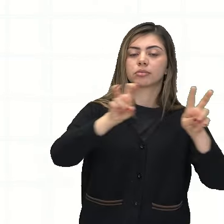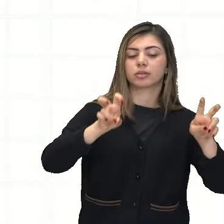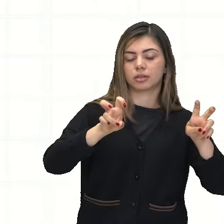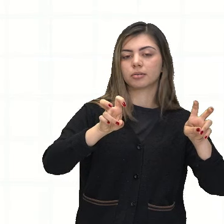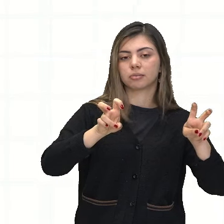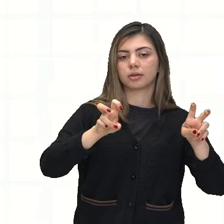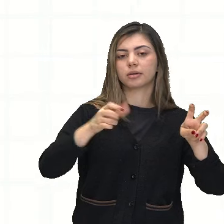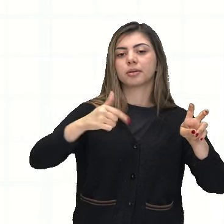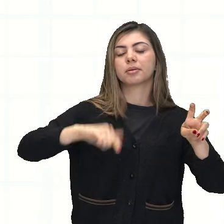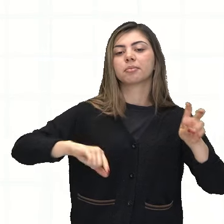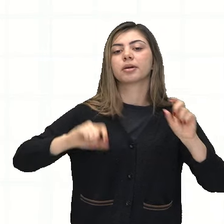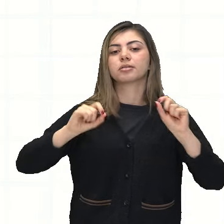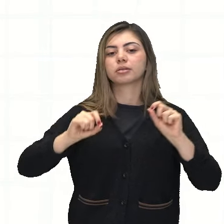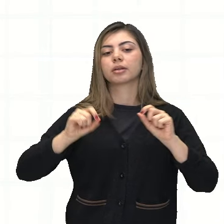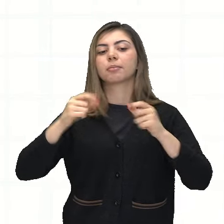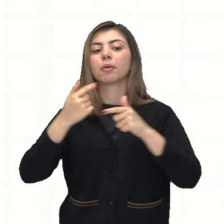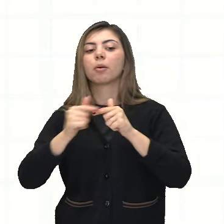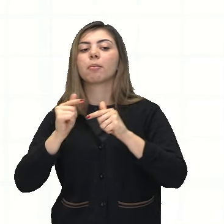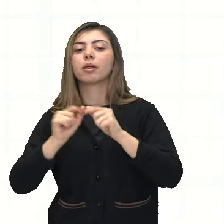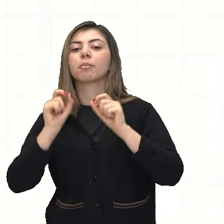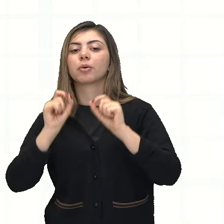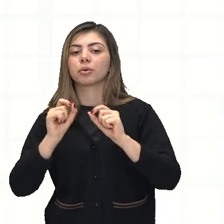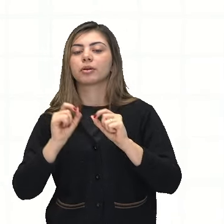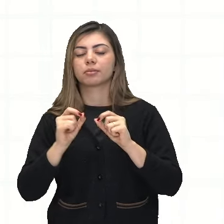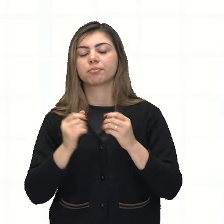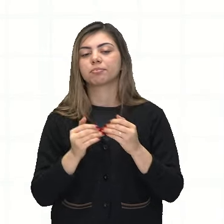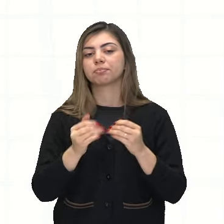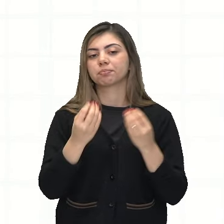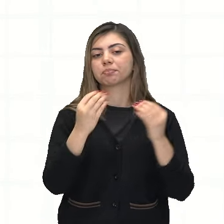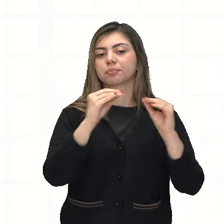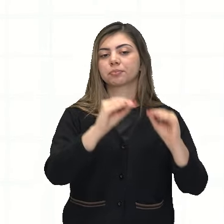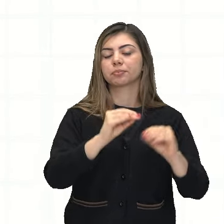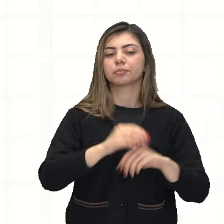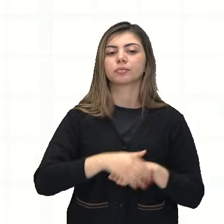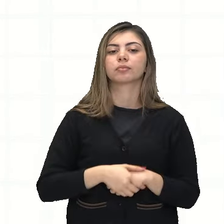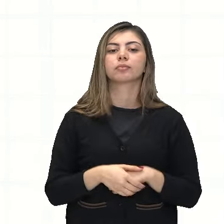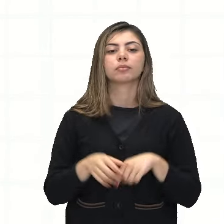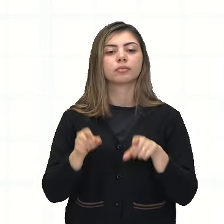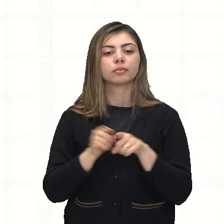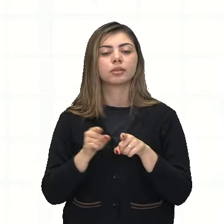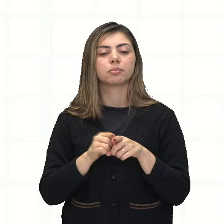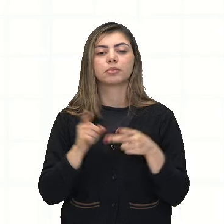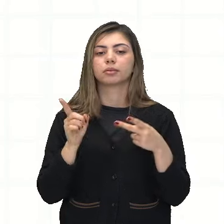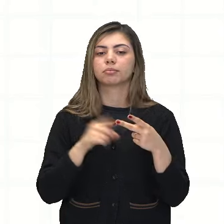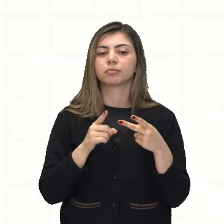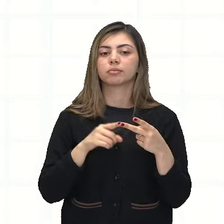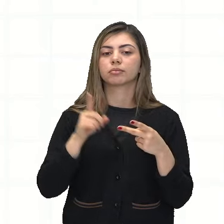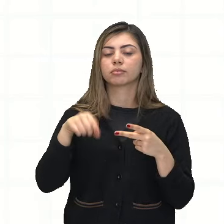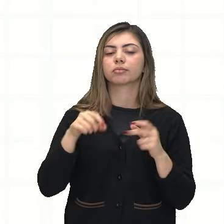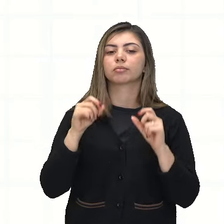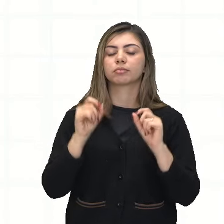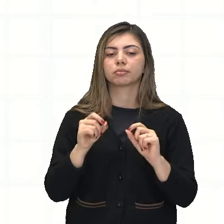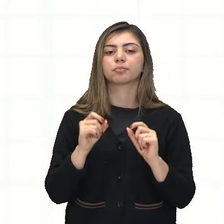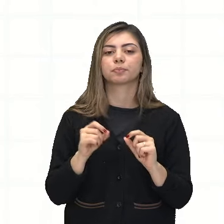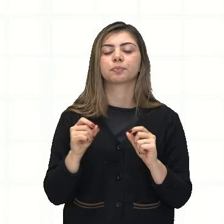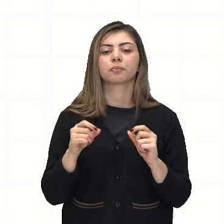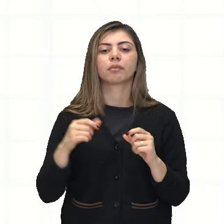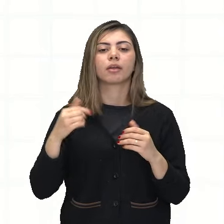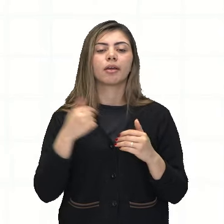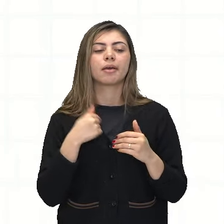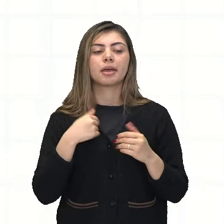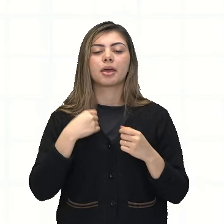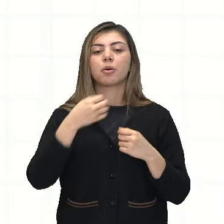e contextualizar esse problema eu também tenho a exposição da tese ou seja aquilo que eu vou